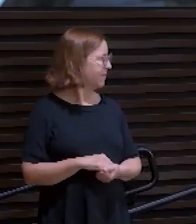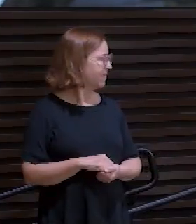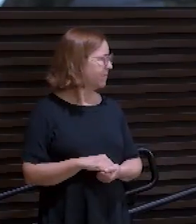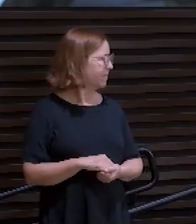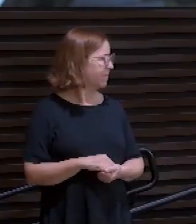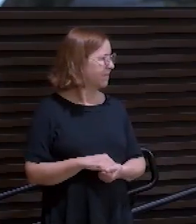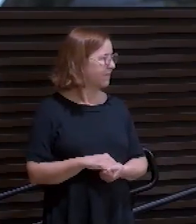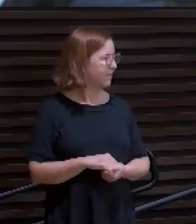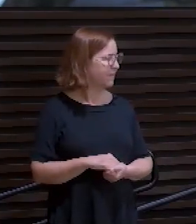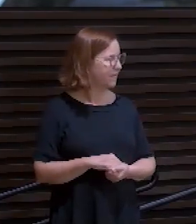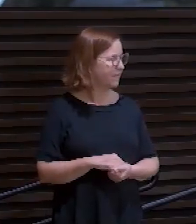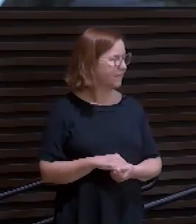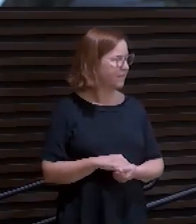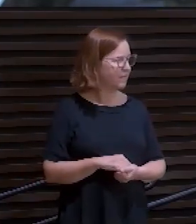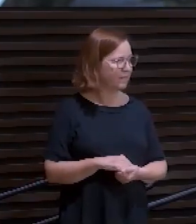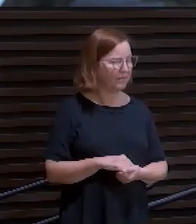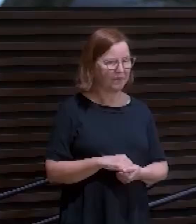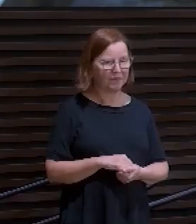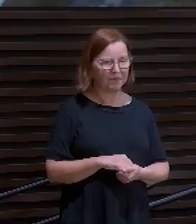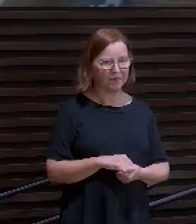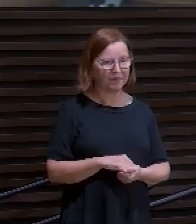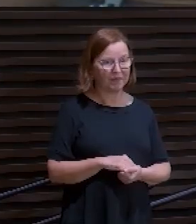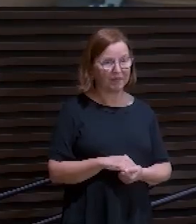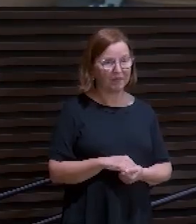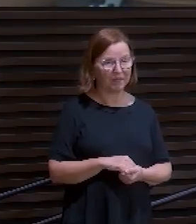E a relação que estava quebrada,